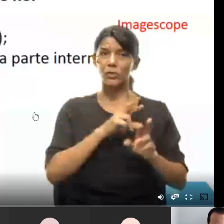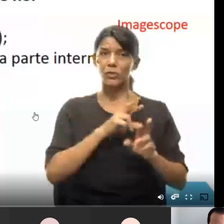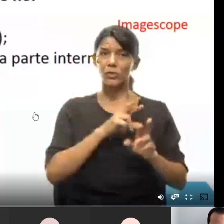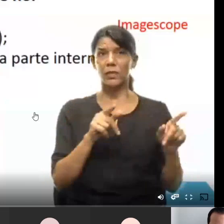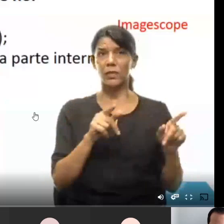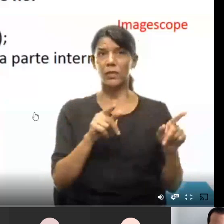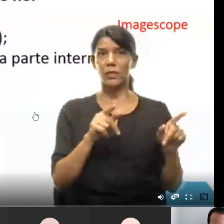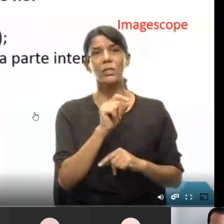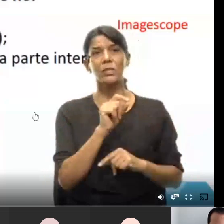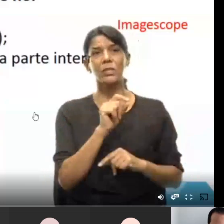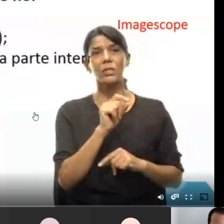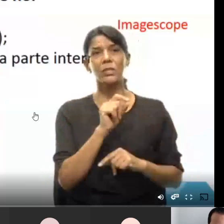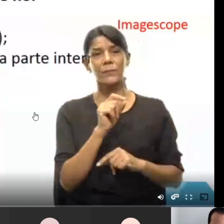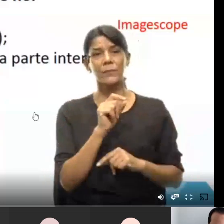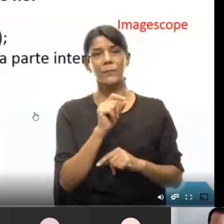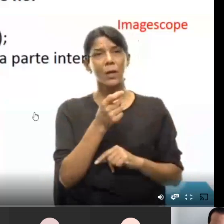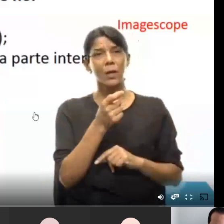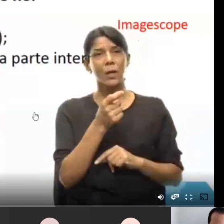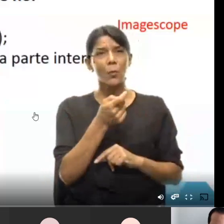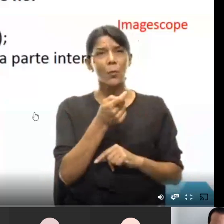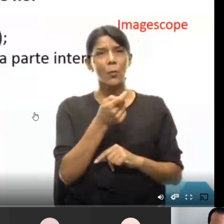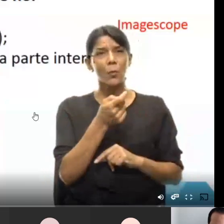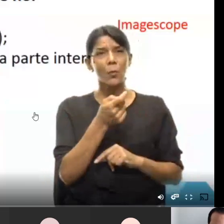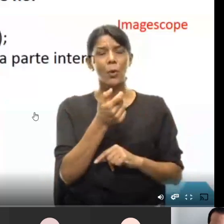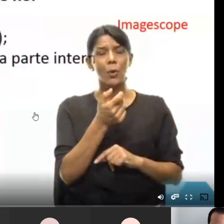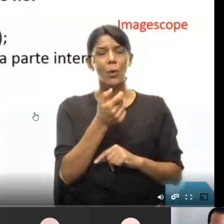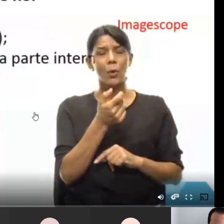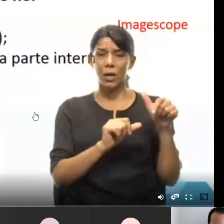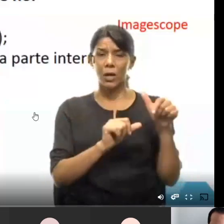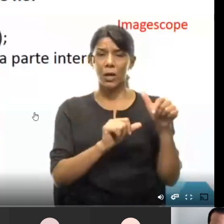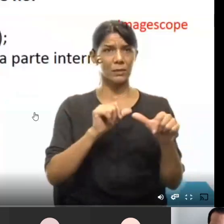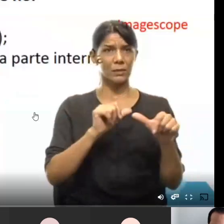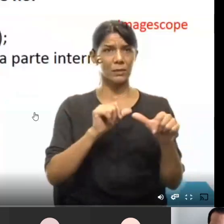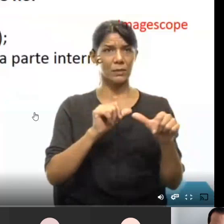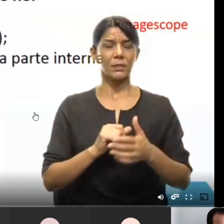diferenciadas e pouco alteradas.